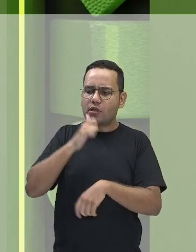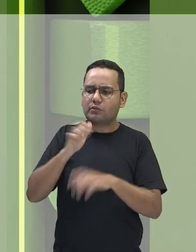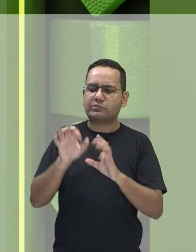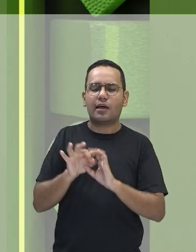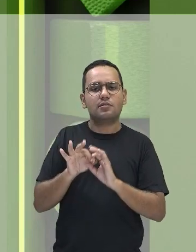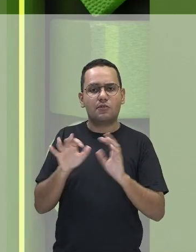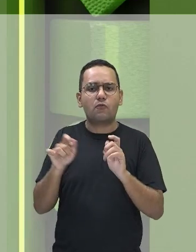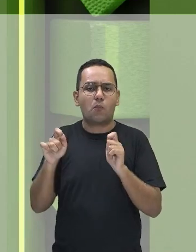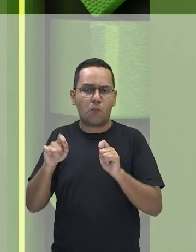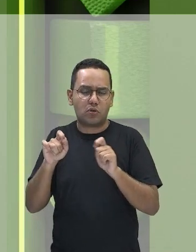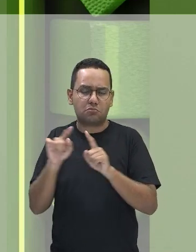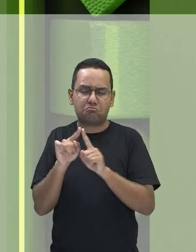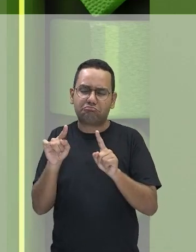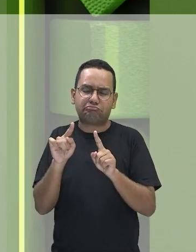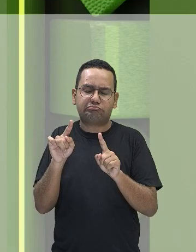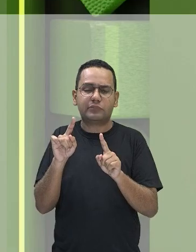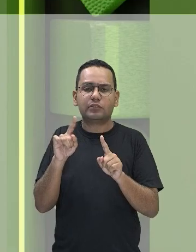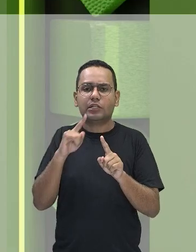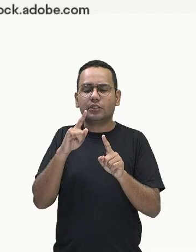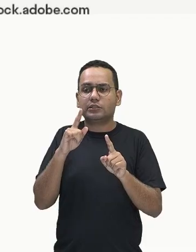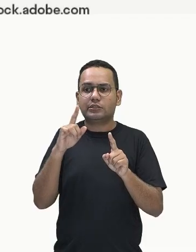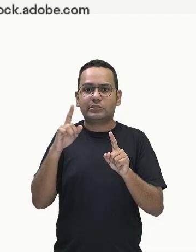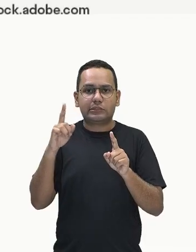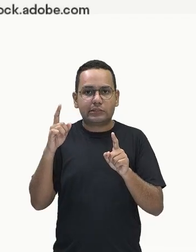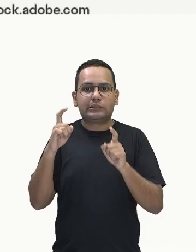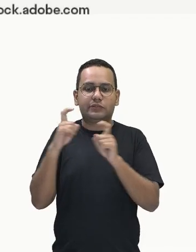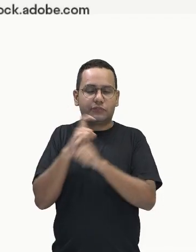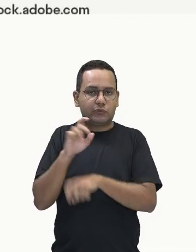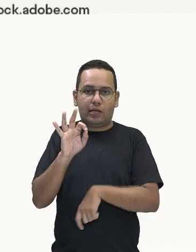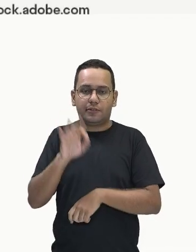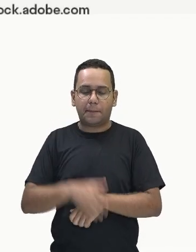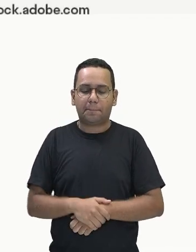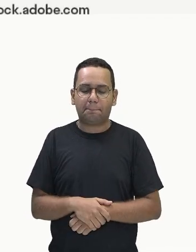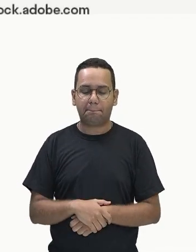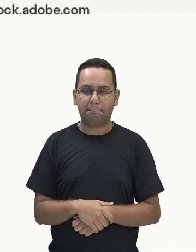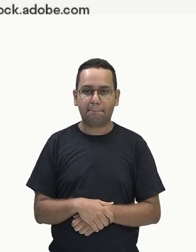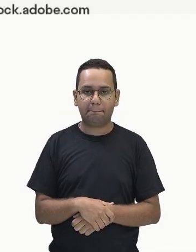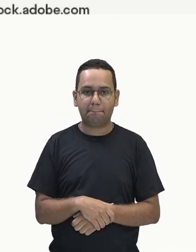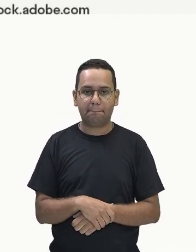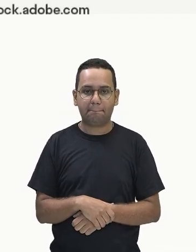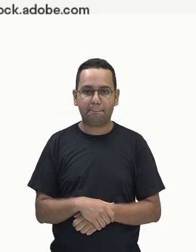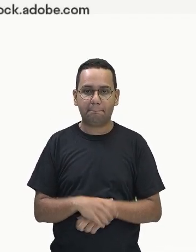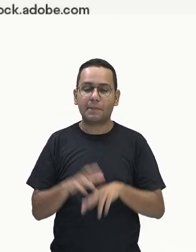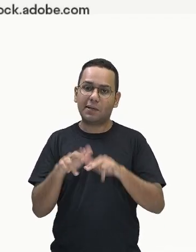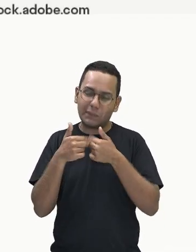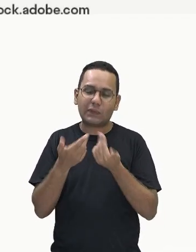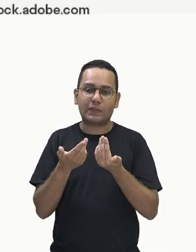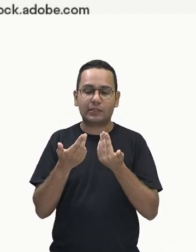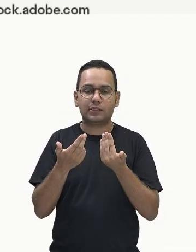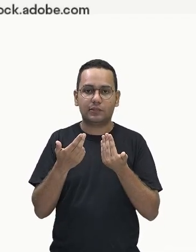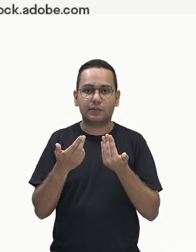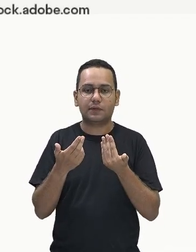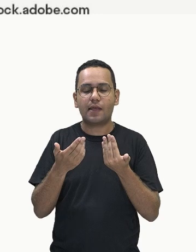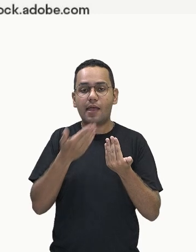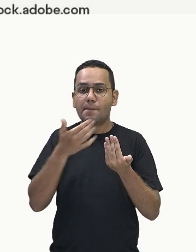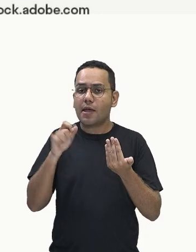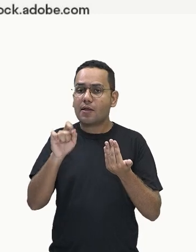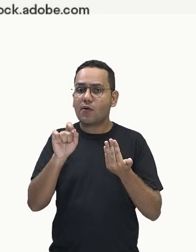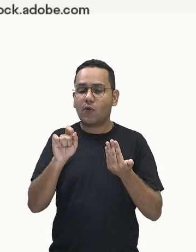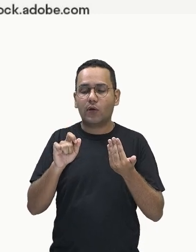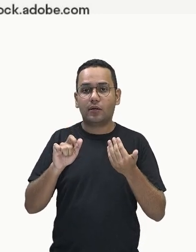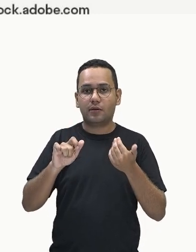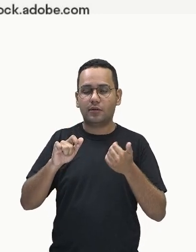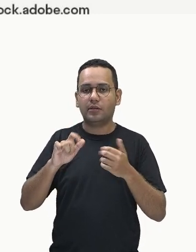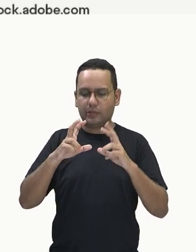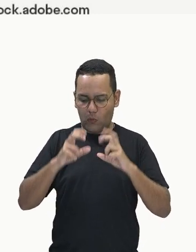ele não vai ser tão desconfortável, tão invasivo. Então é melhor realizá-lo, tá bom? Para que a mulher não